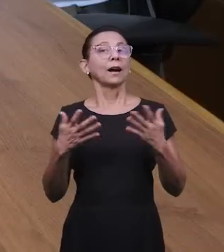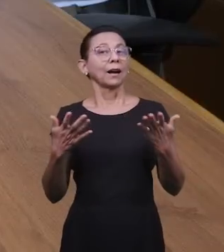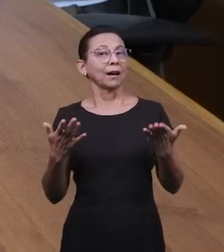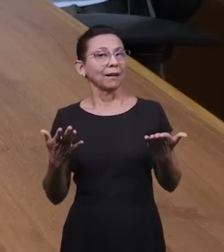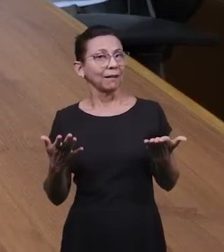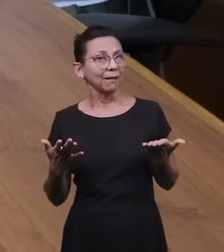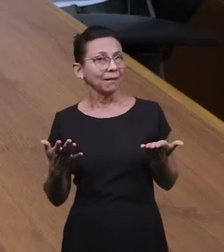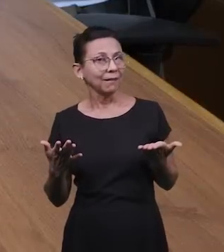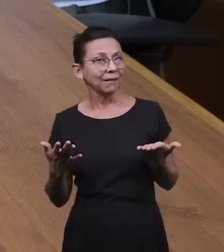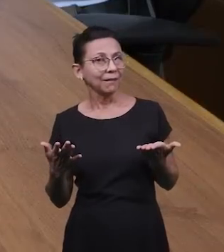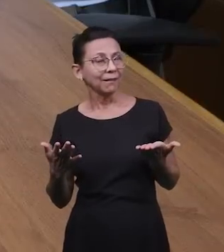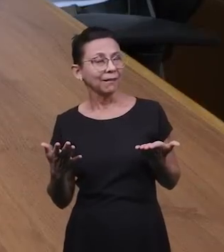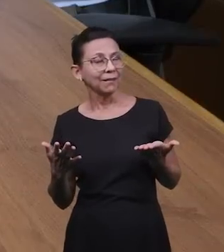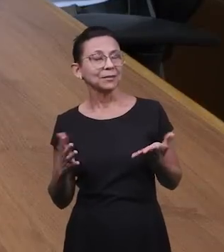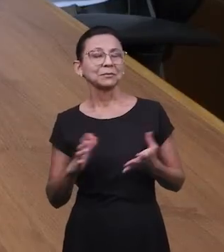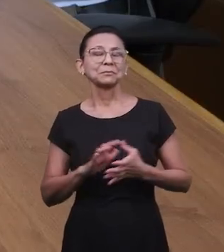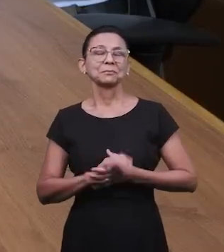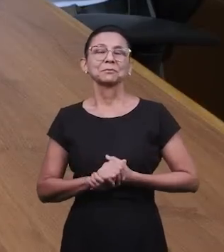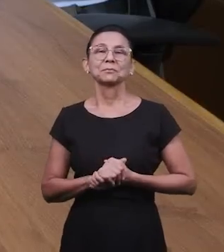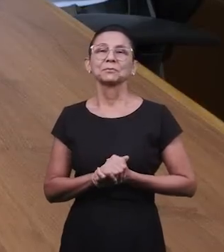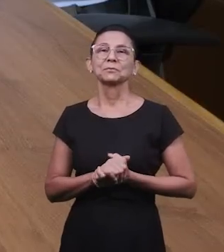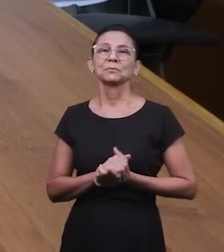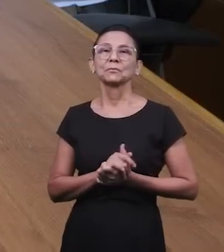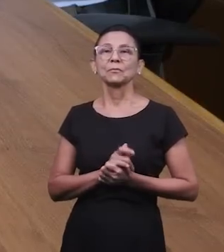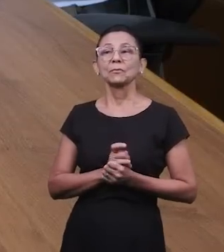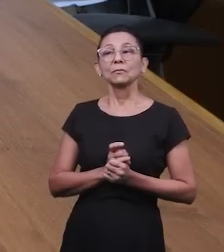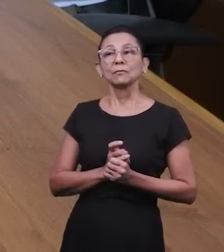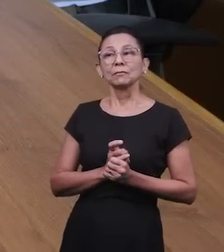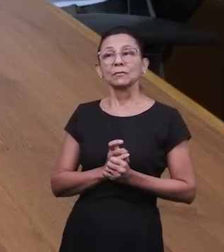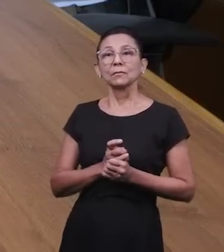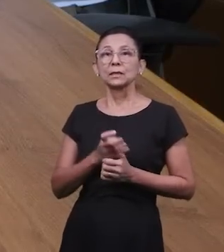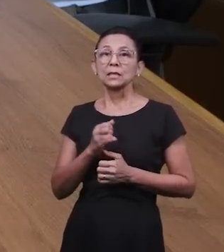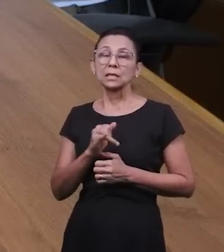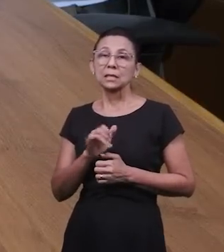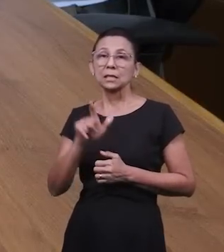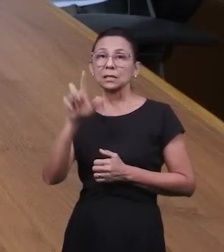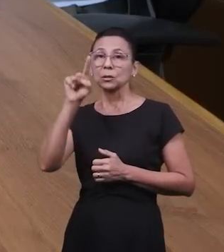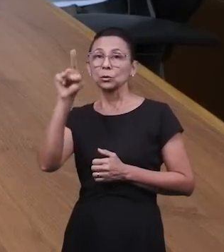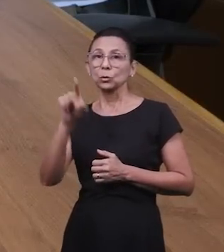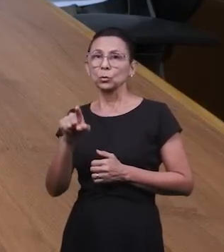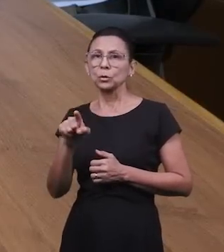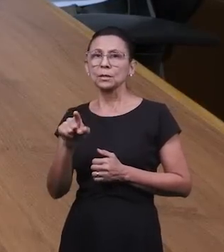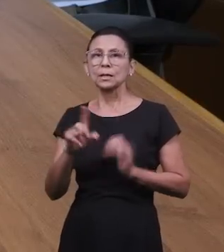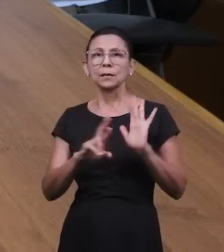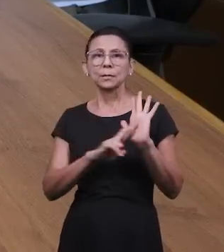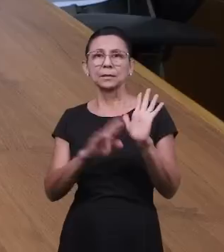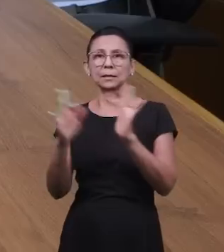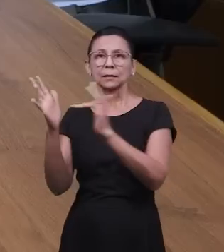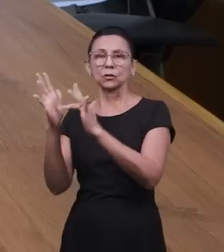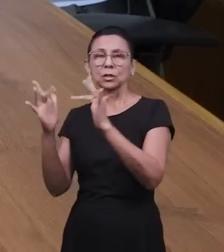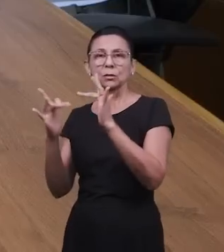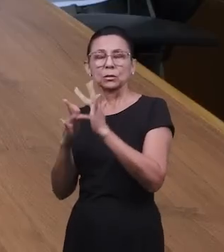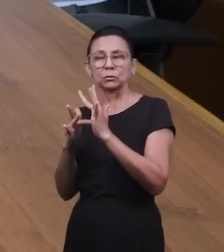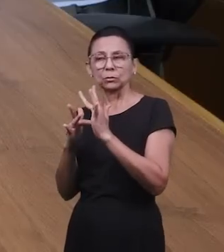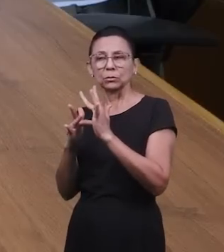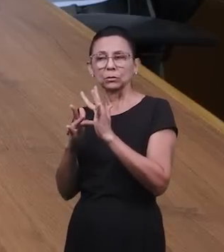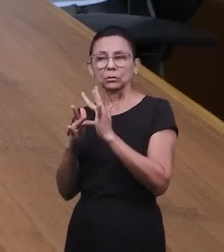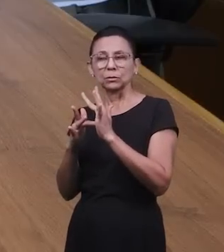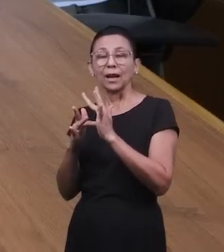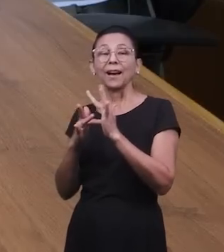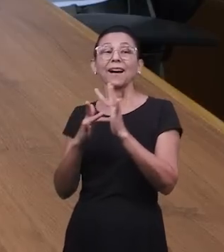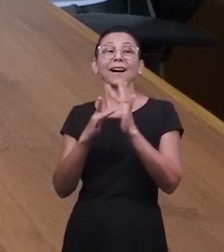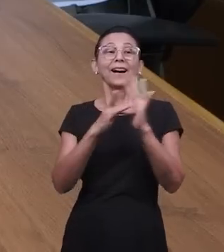Sendo assim, essa luz nos faz corpo. Se andarmos na luz como Ele na luz está, nós